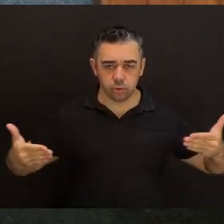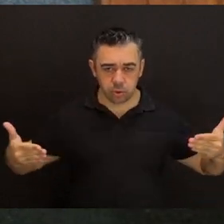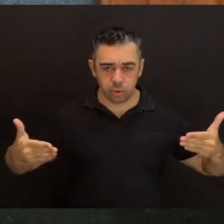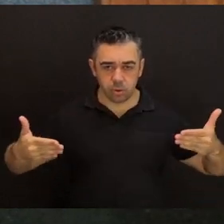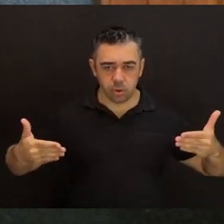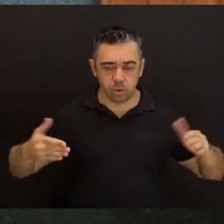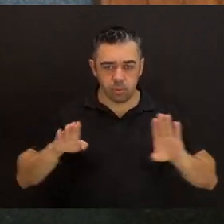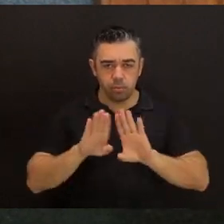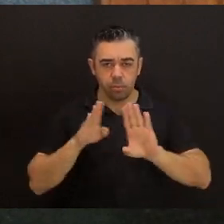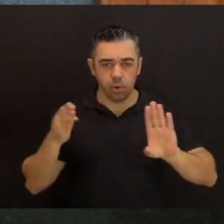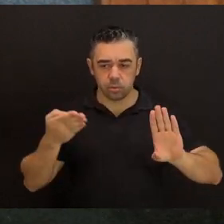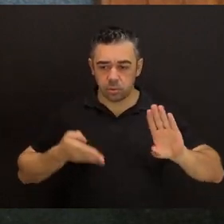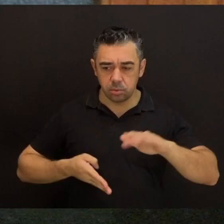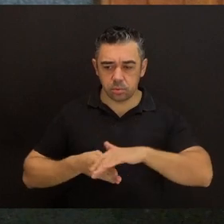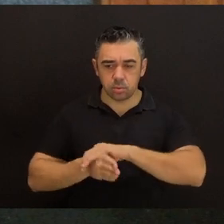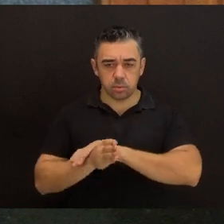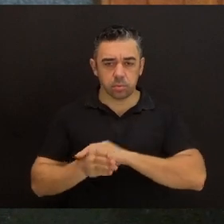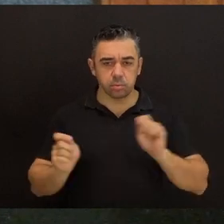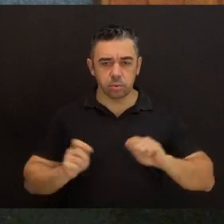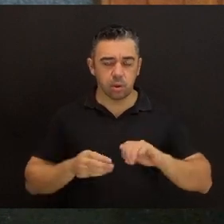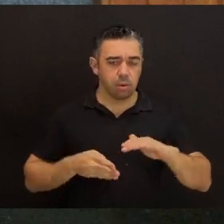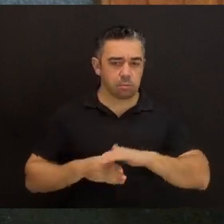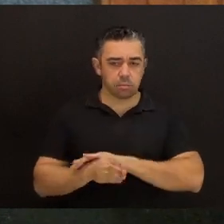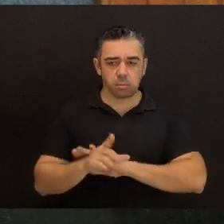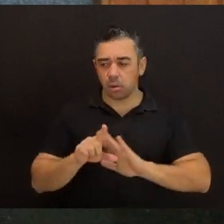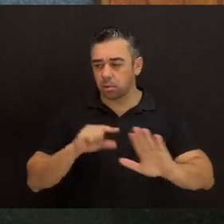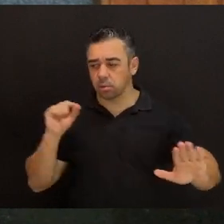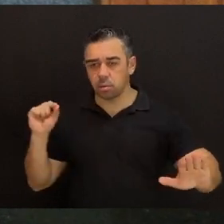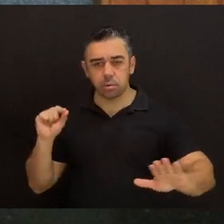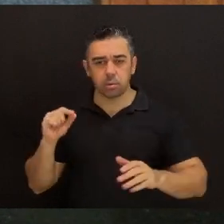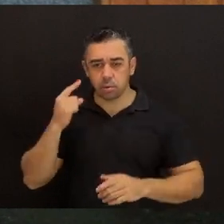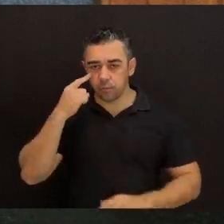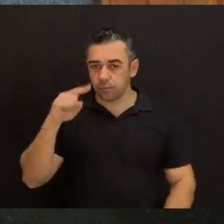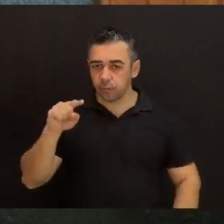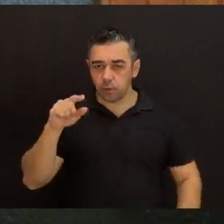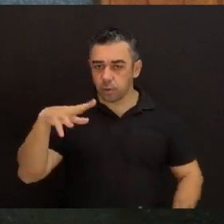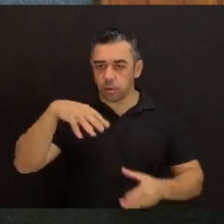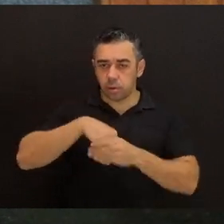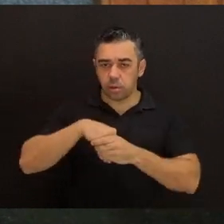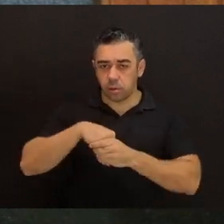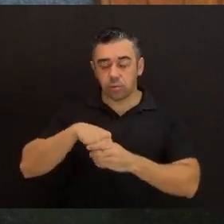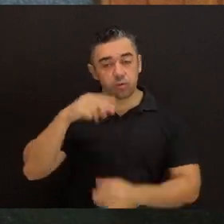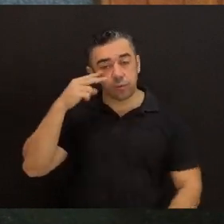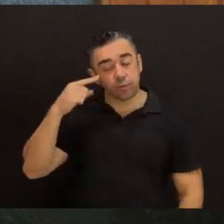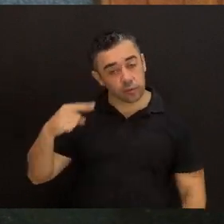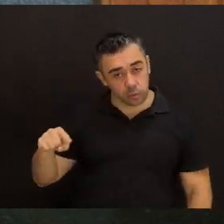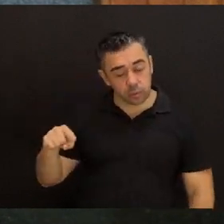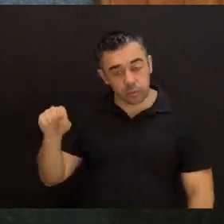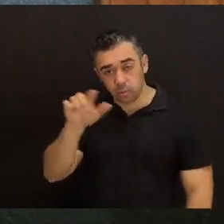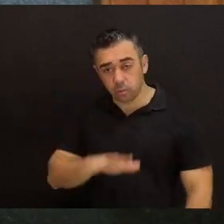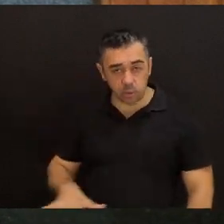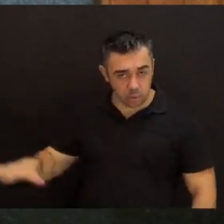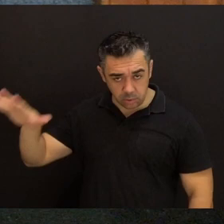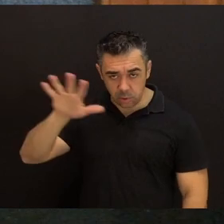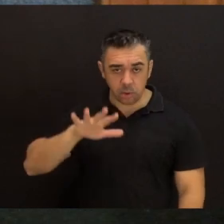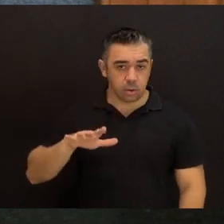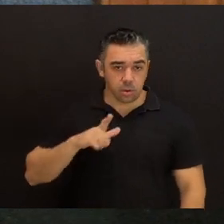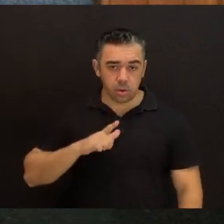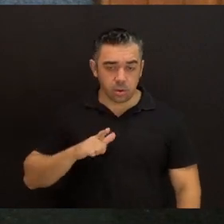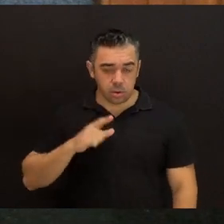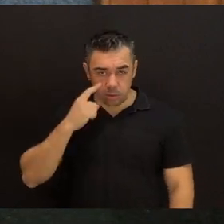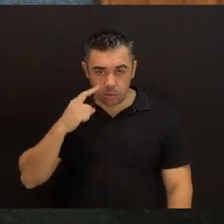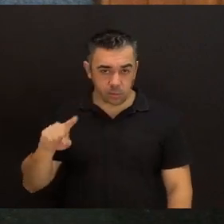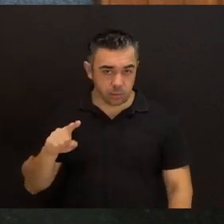aberta qualquer um pode entrar qualquer um pode sair e lá dentro vocês viram não preciso nem falar vocês viram como as imagens aqui retratam a realidade